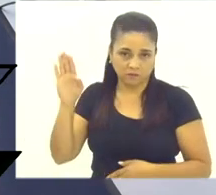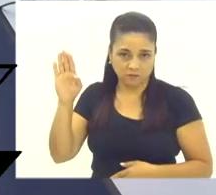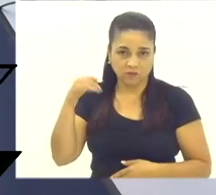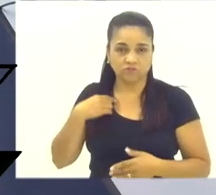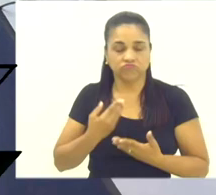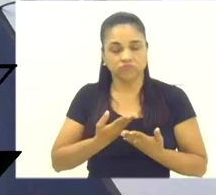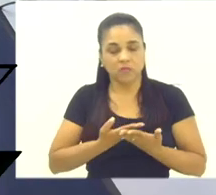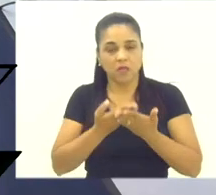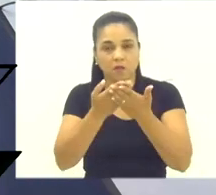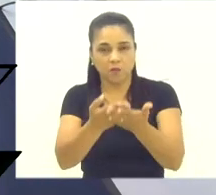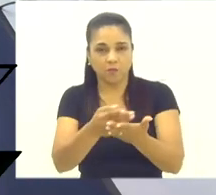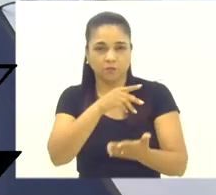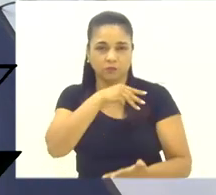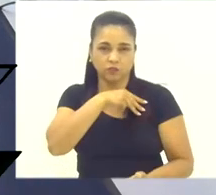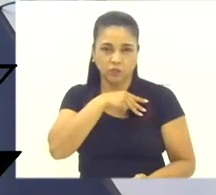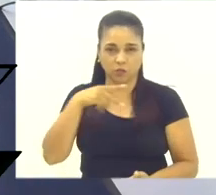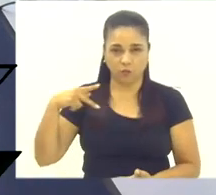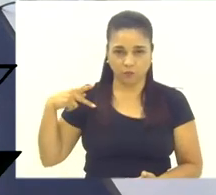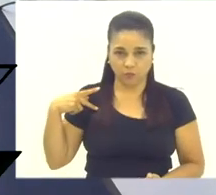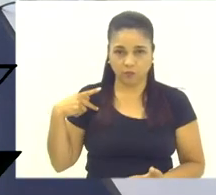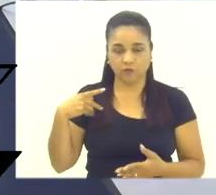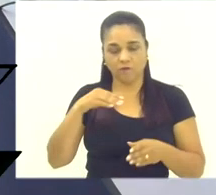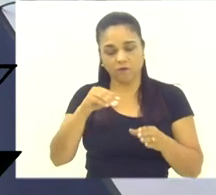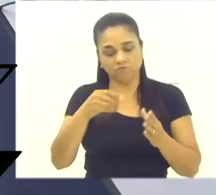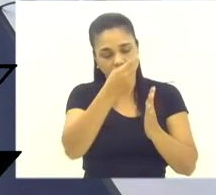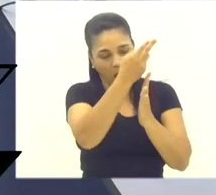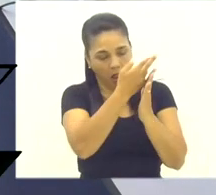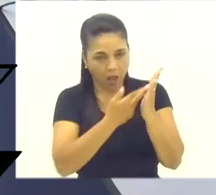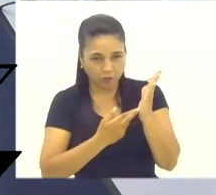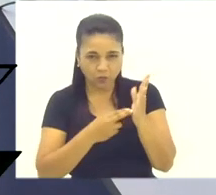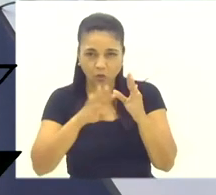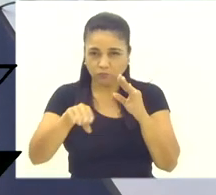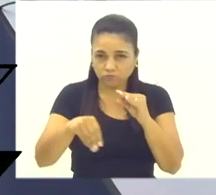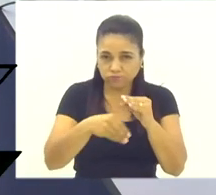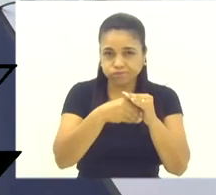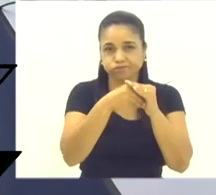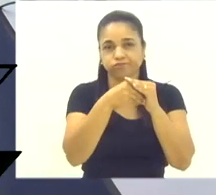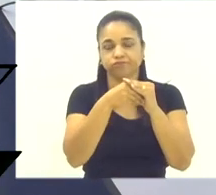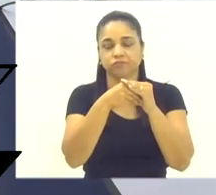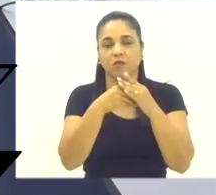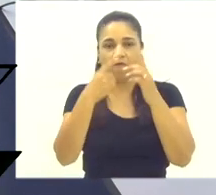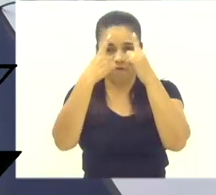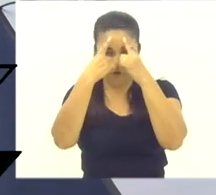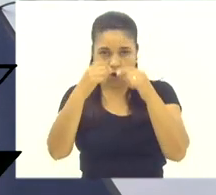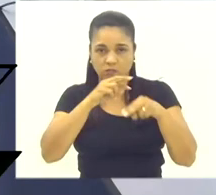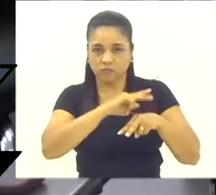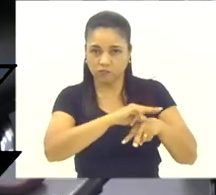incluído num relatório sobre violência de gênero mas ainda não tinha a